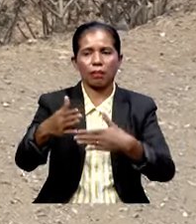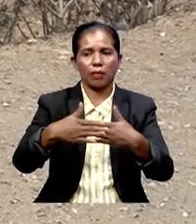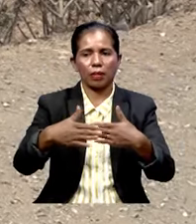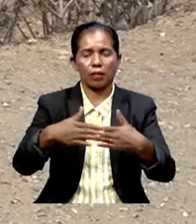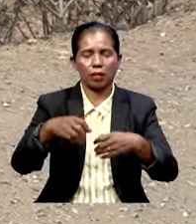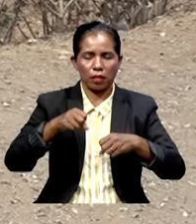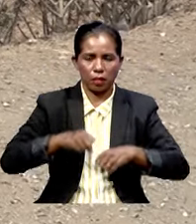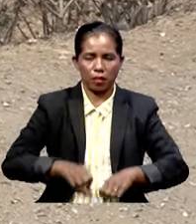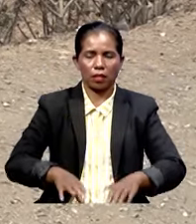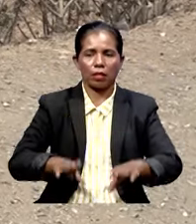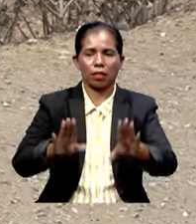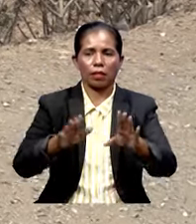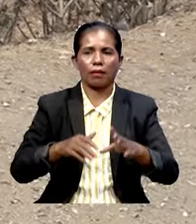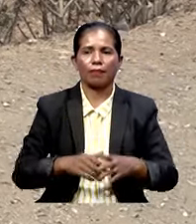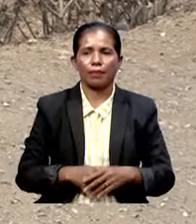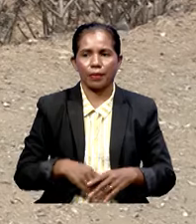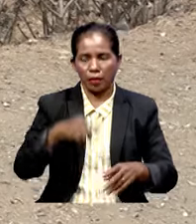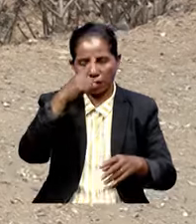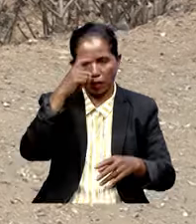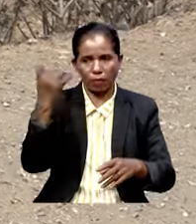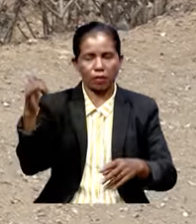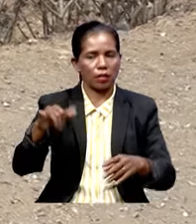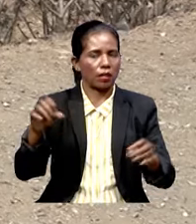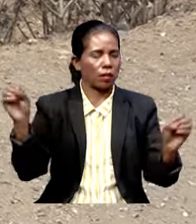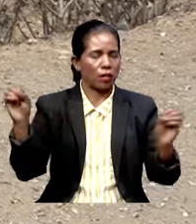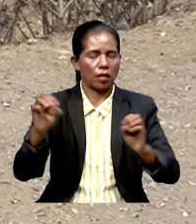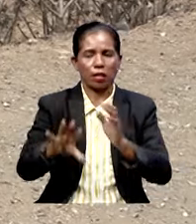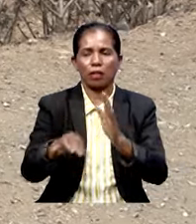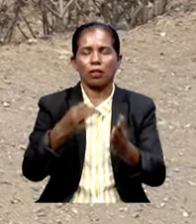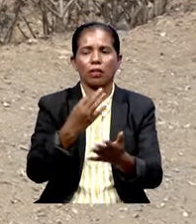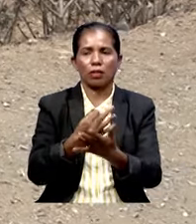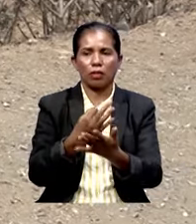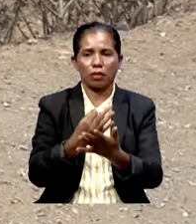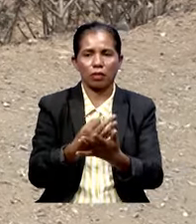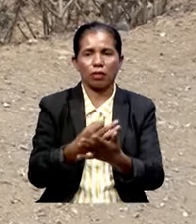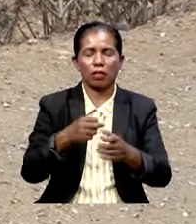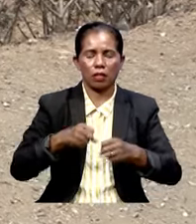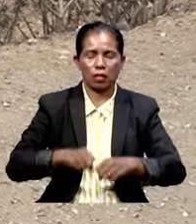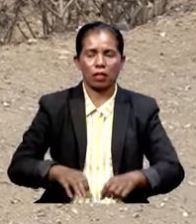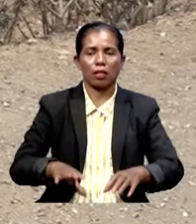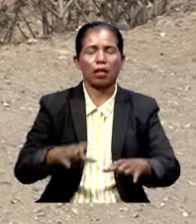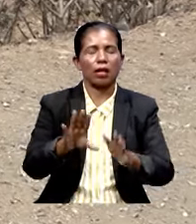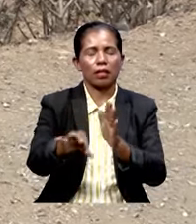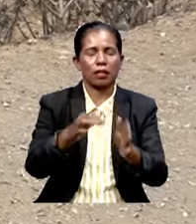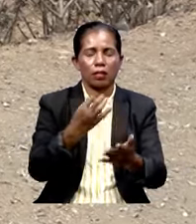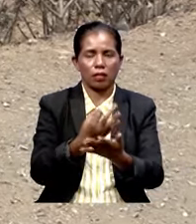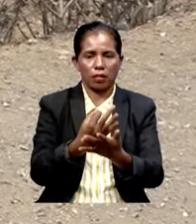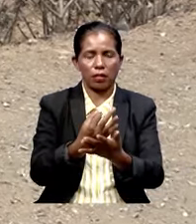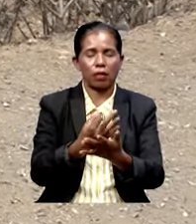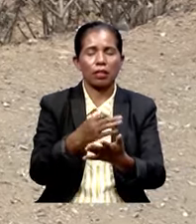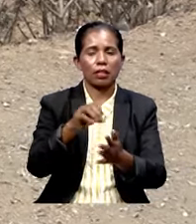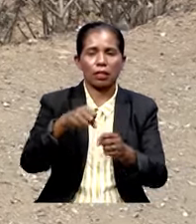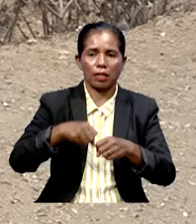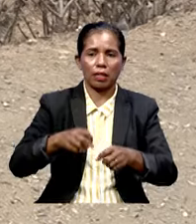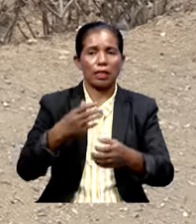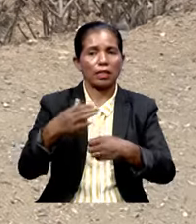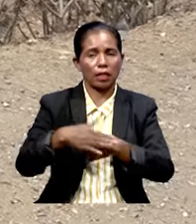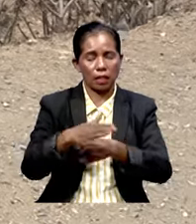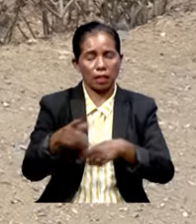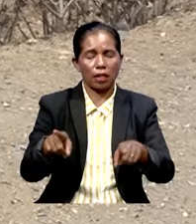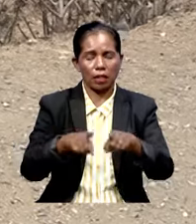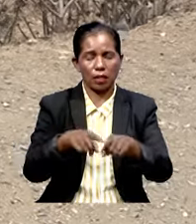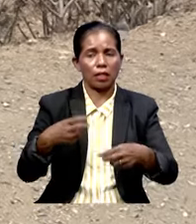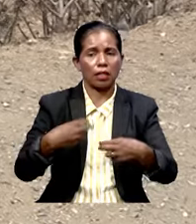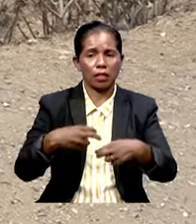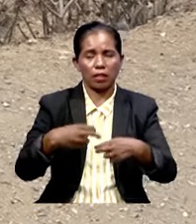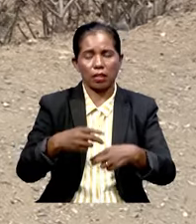iha ta sininin. Tamba sira la hetan rendimento husi recurso ta sinian hanesan uluk. No forisku basira tamba